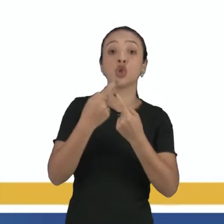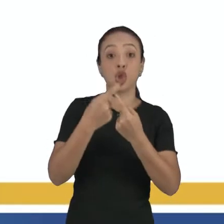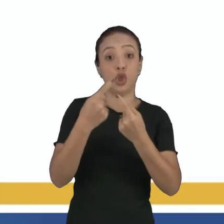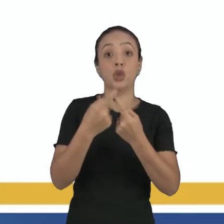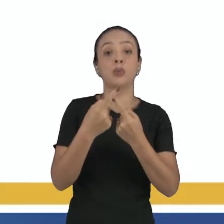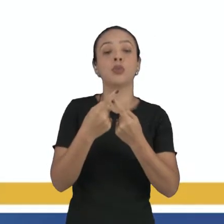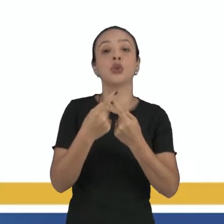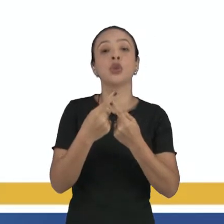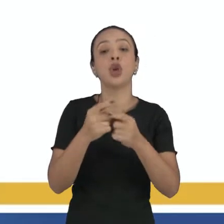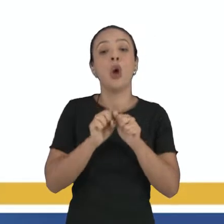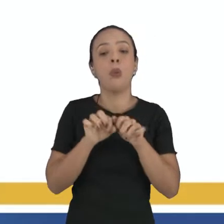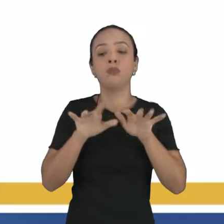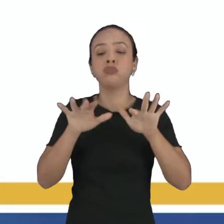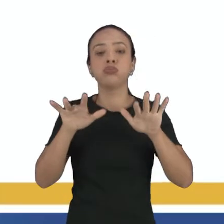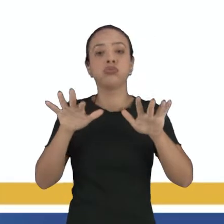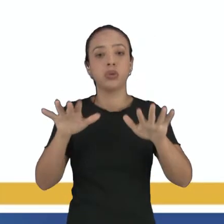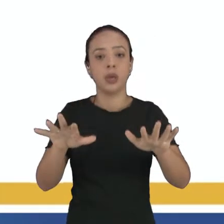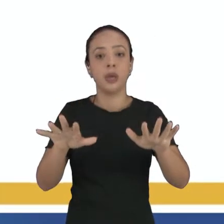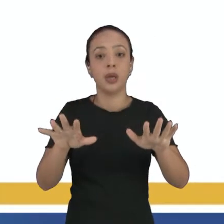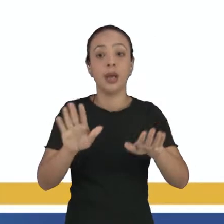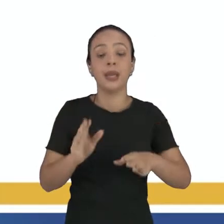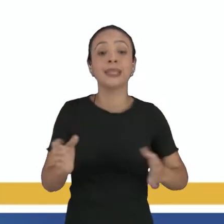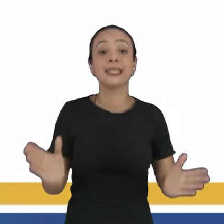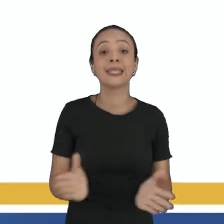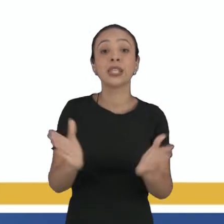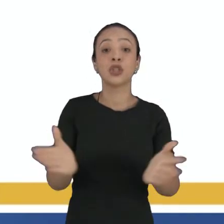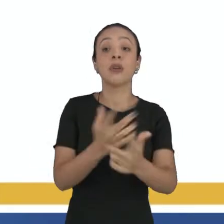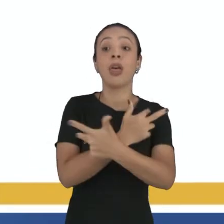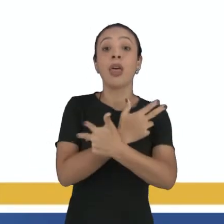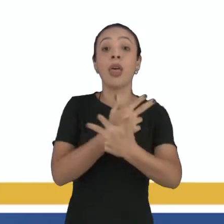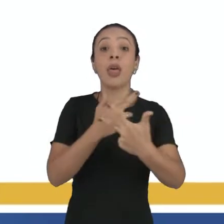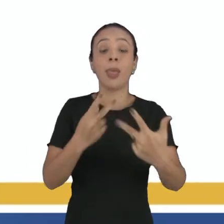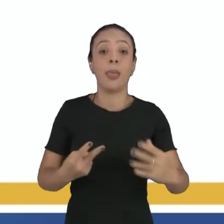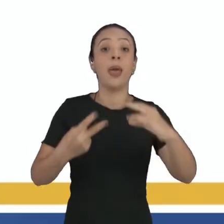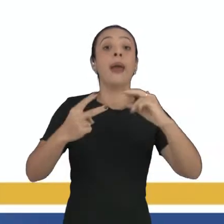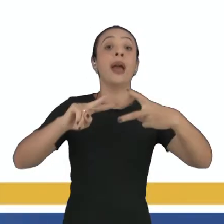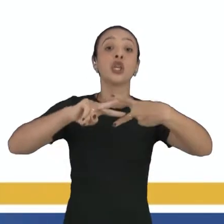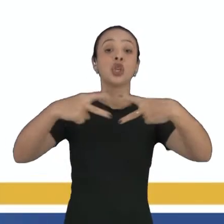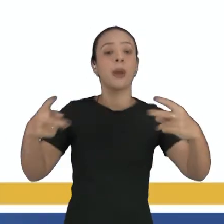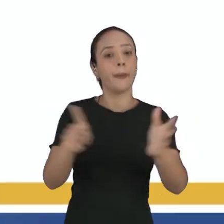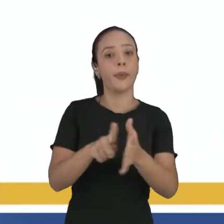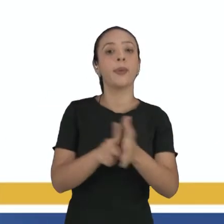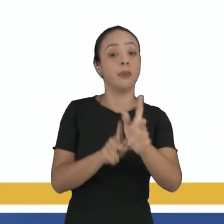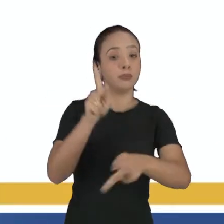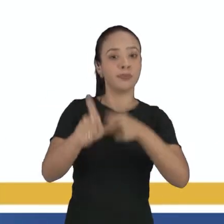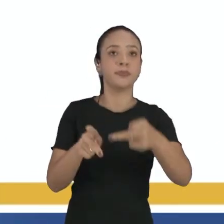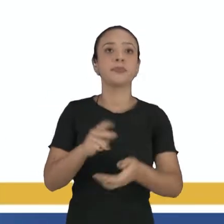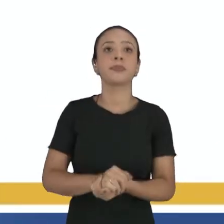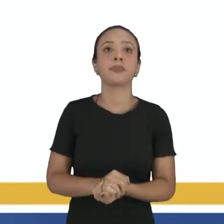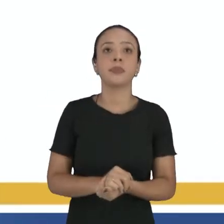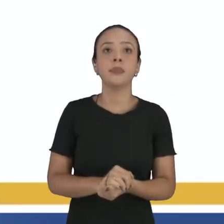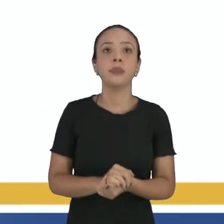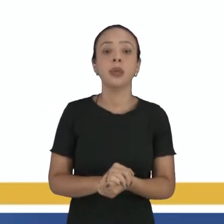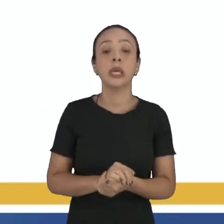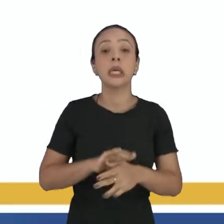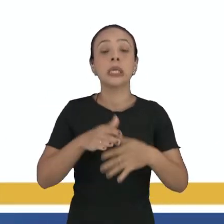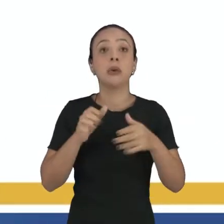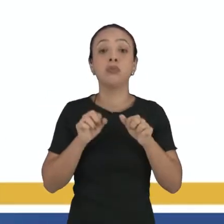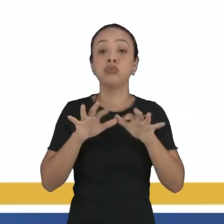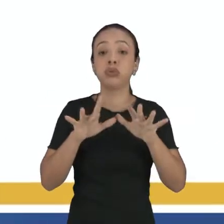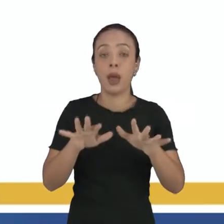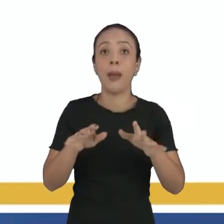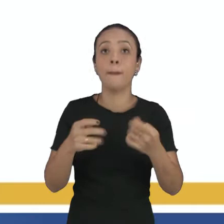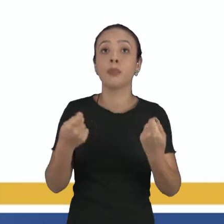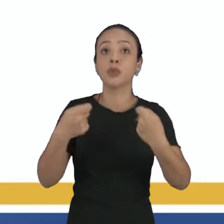faz, você vai estar promovendo a variabilidade genética, né, na sua população, tá? A reprodução pode